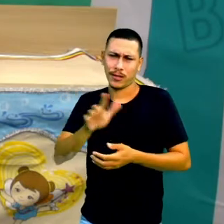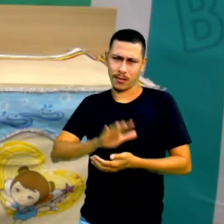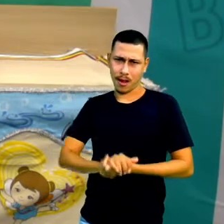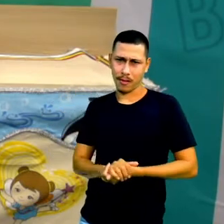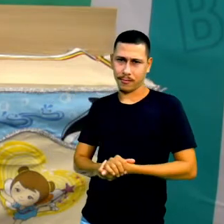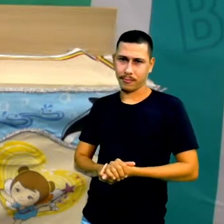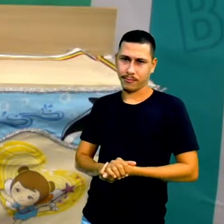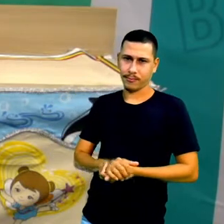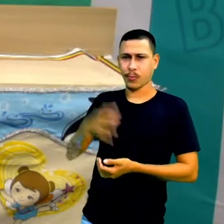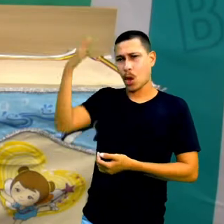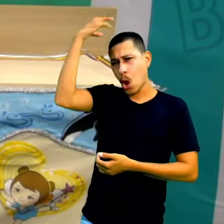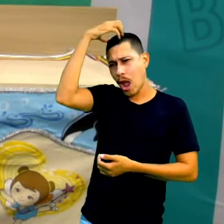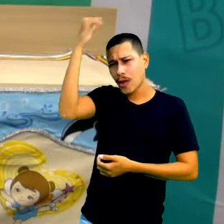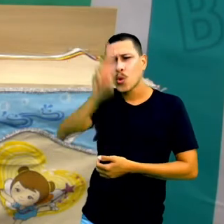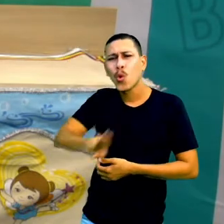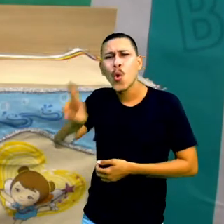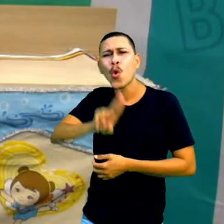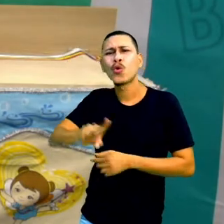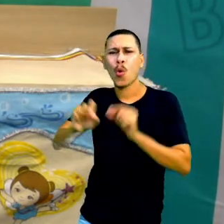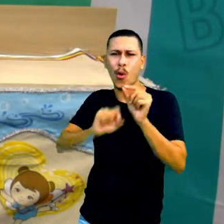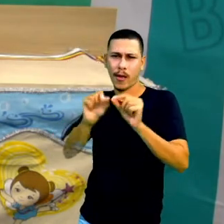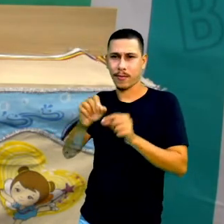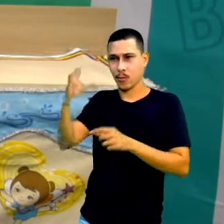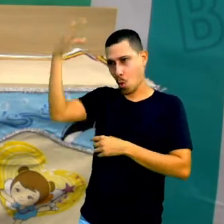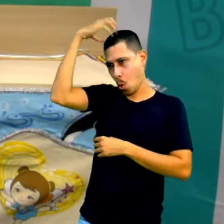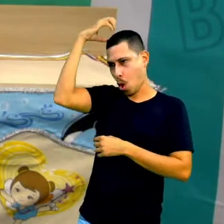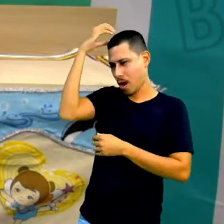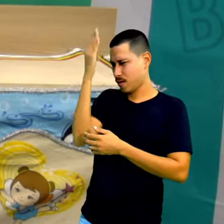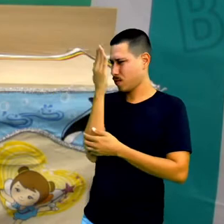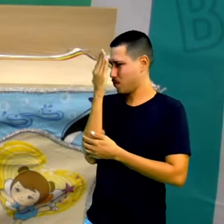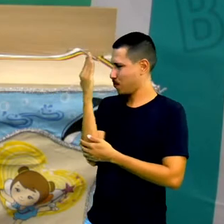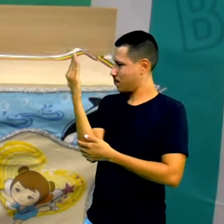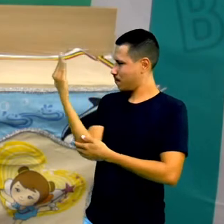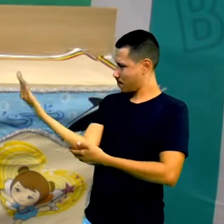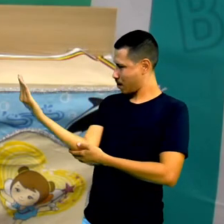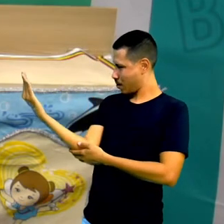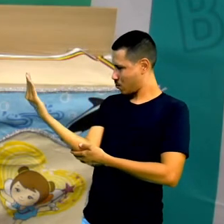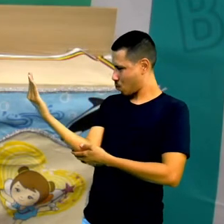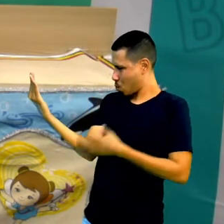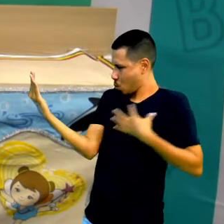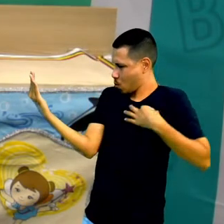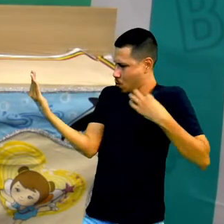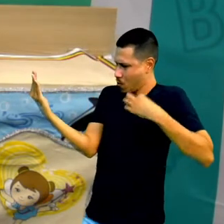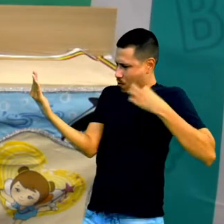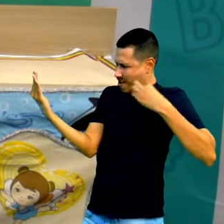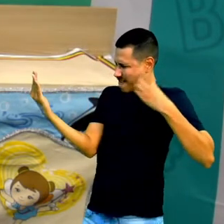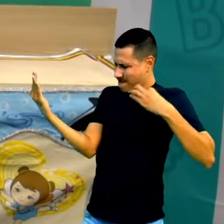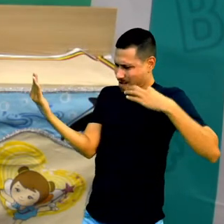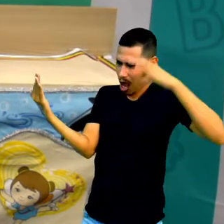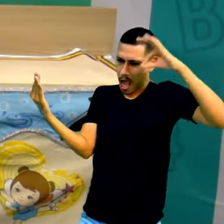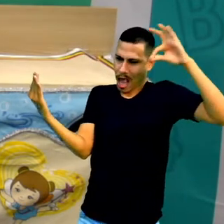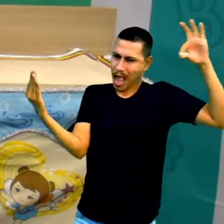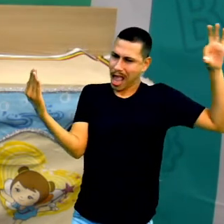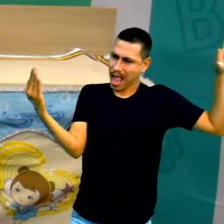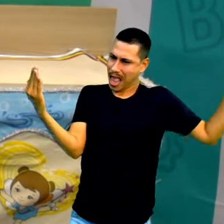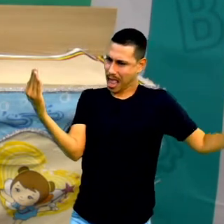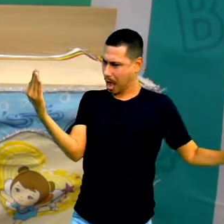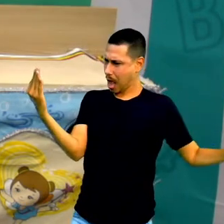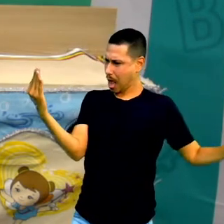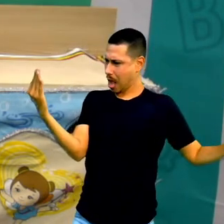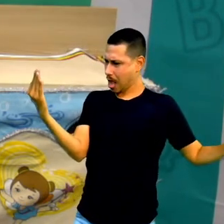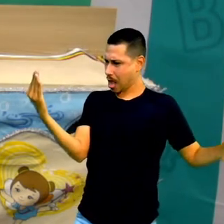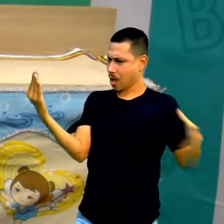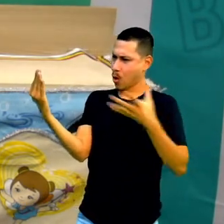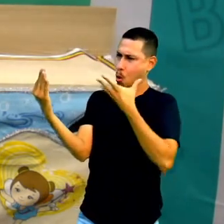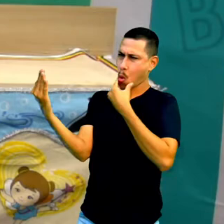O rei foi pra frente do espelho, gente. Tirou as suas vestes reais. Aí